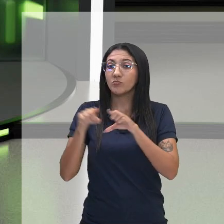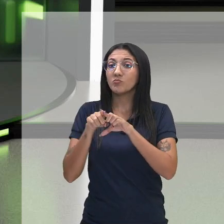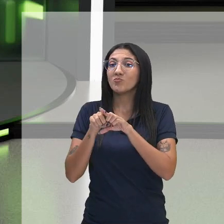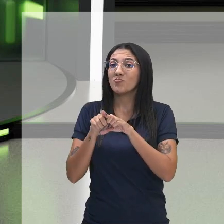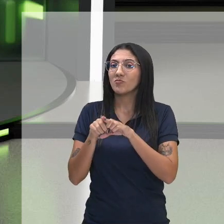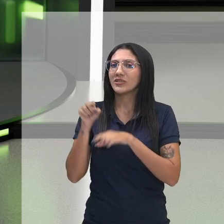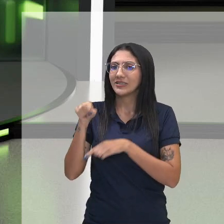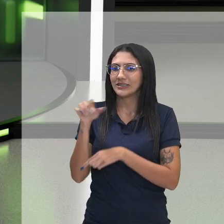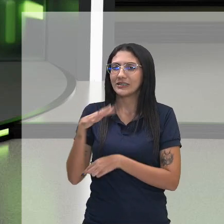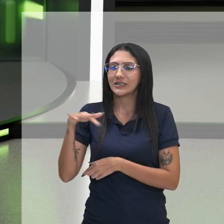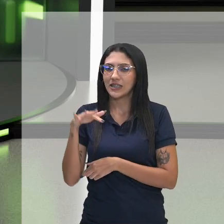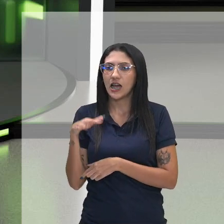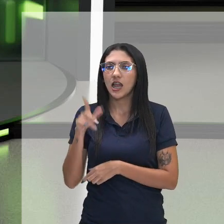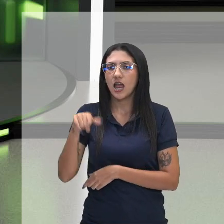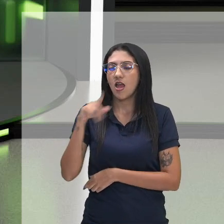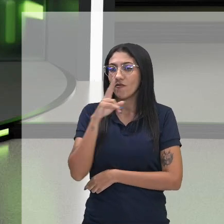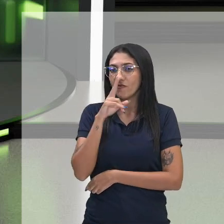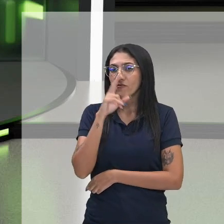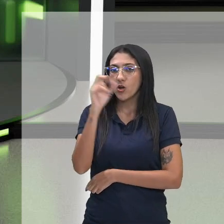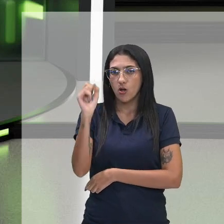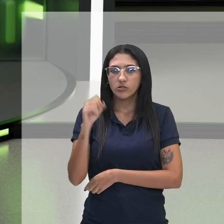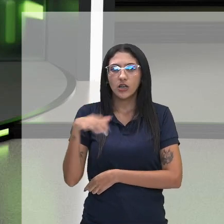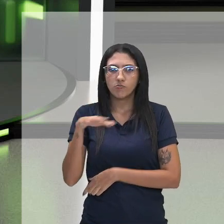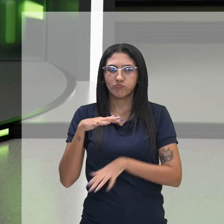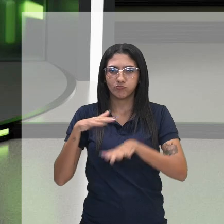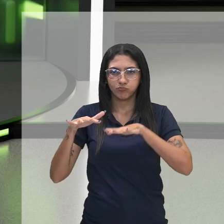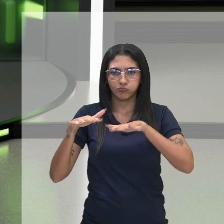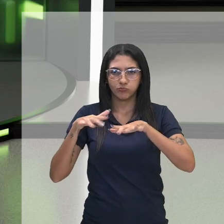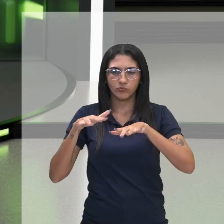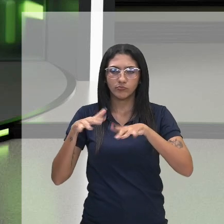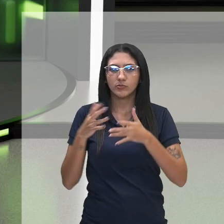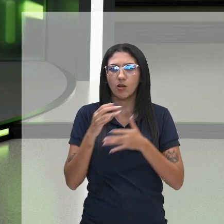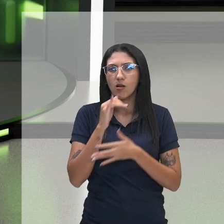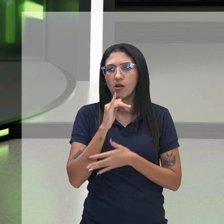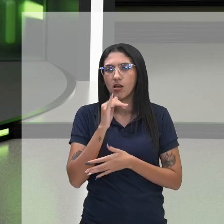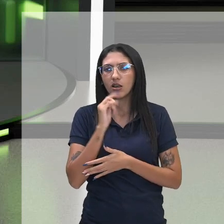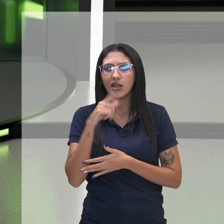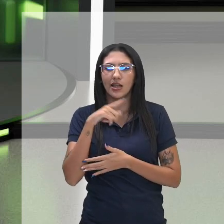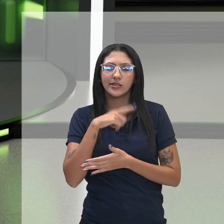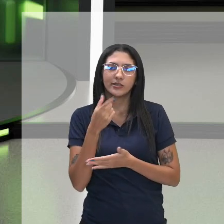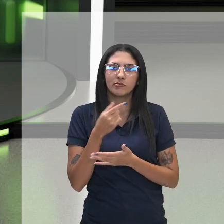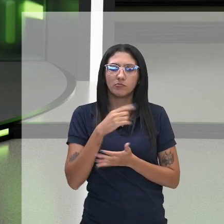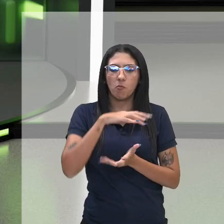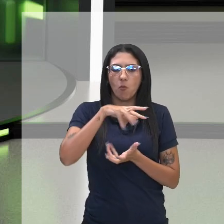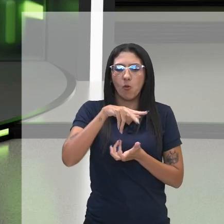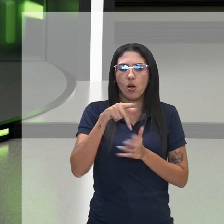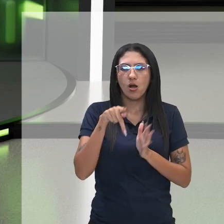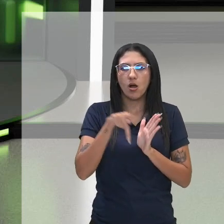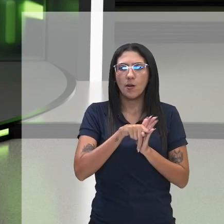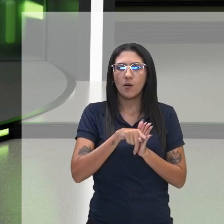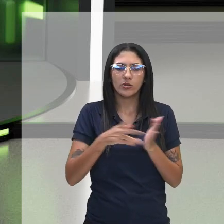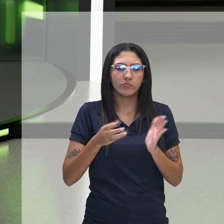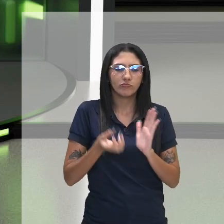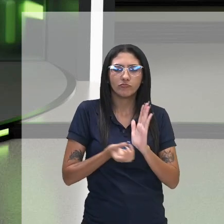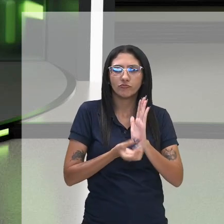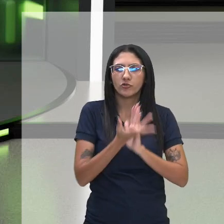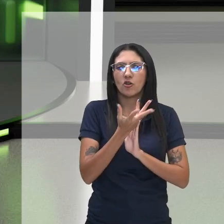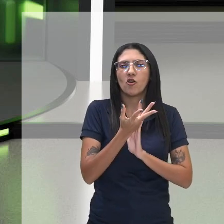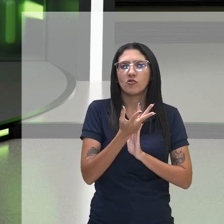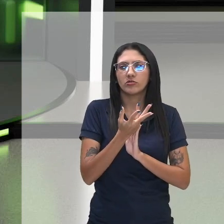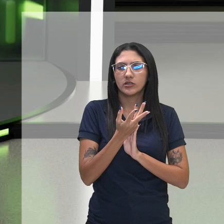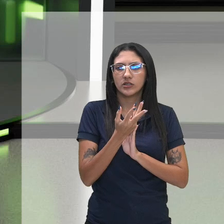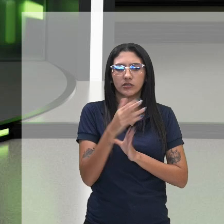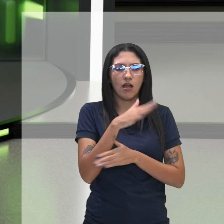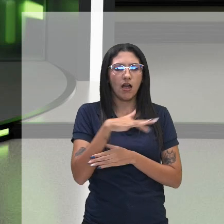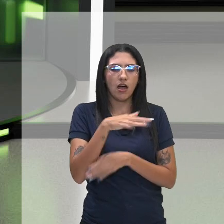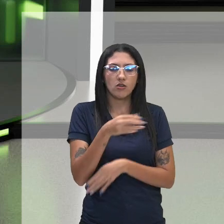são bem maiores, tá? Então, é como se a Terra estivesse construindo suas próprias catedrais rochosas, como a gente pôde